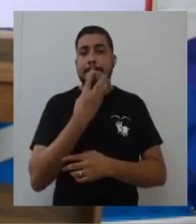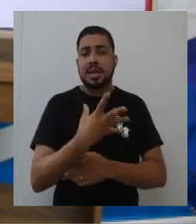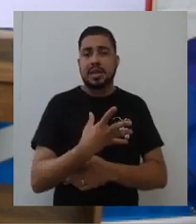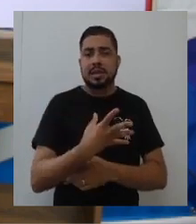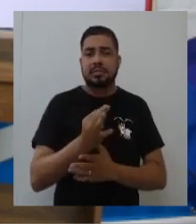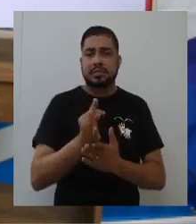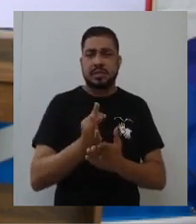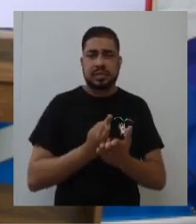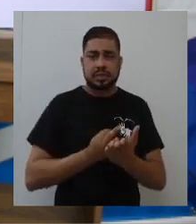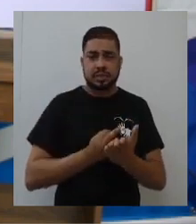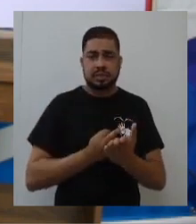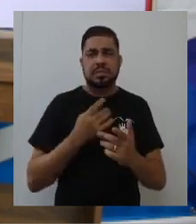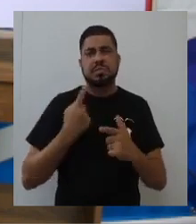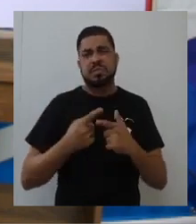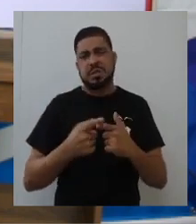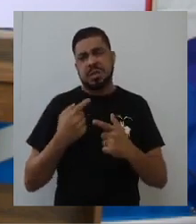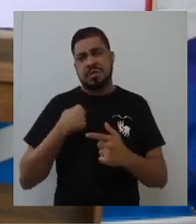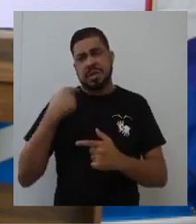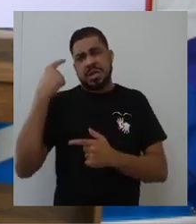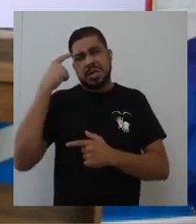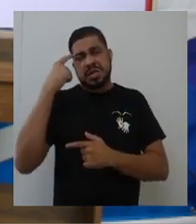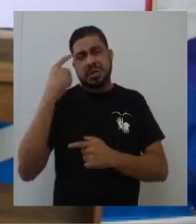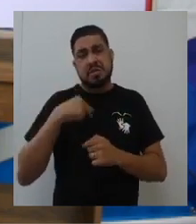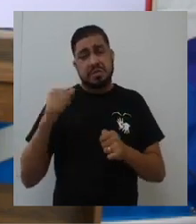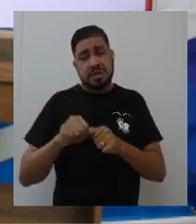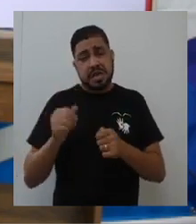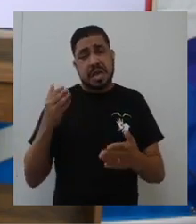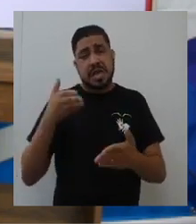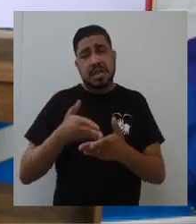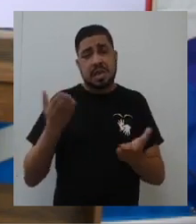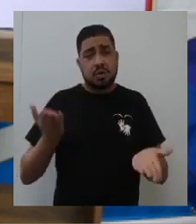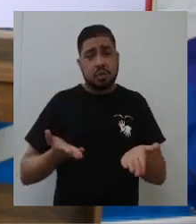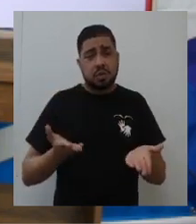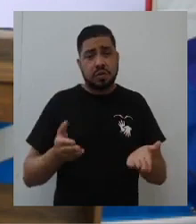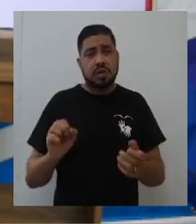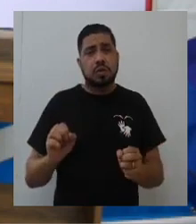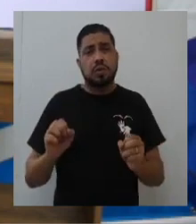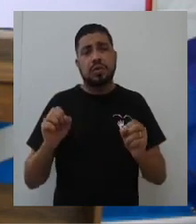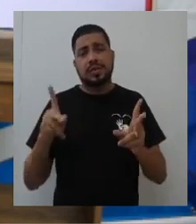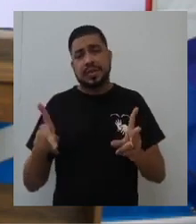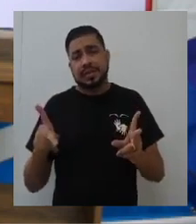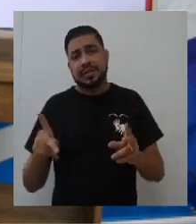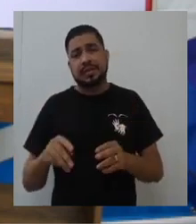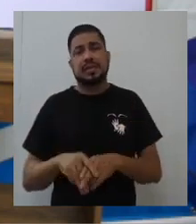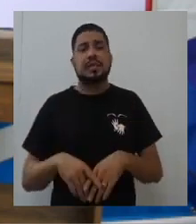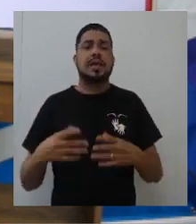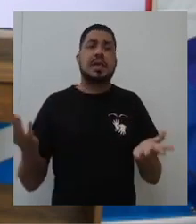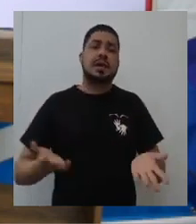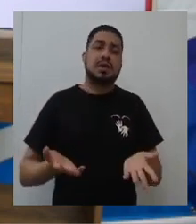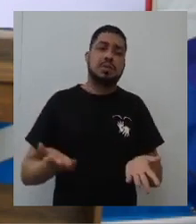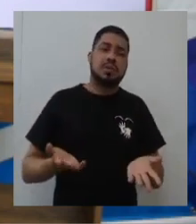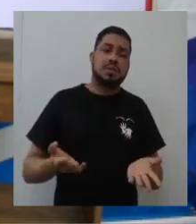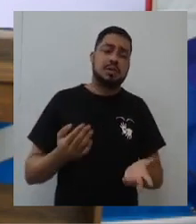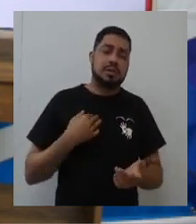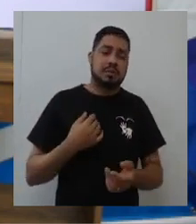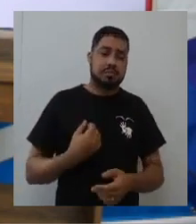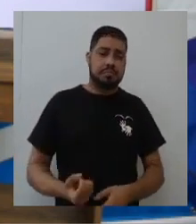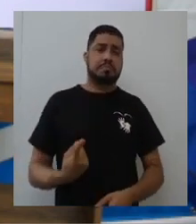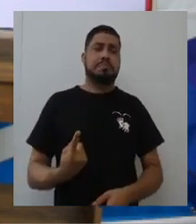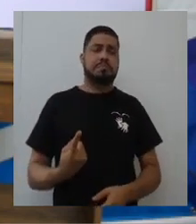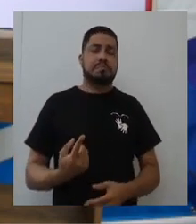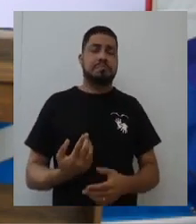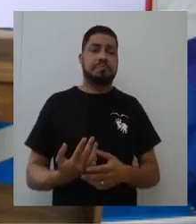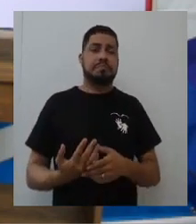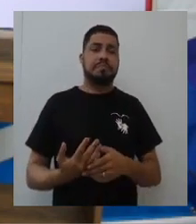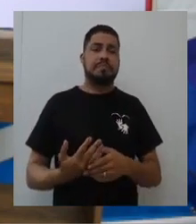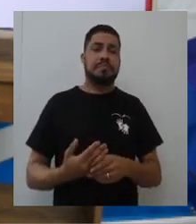um texto? Porque eu achei que o que eu fazia até hoje estava ok, né? Estava tranquilo e agora estou chocado. Então,